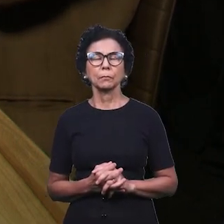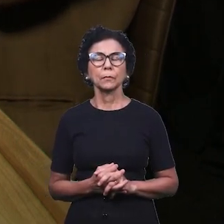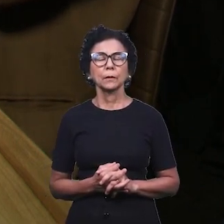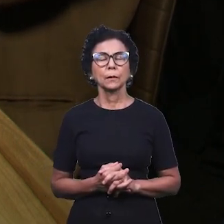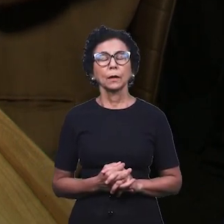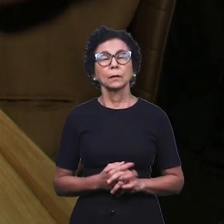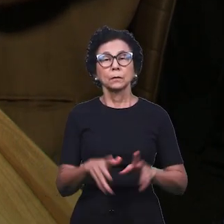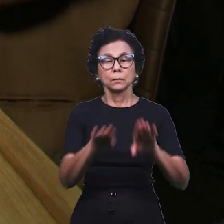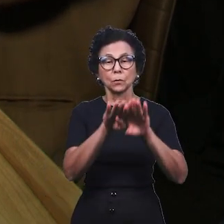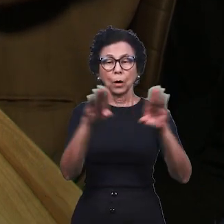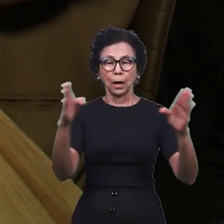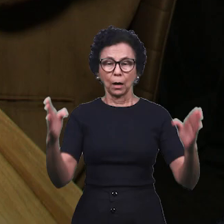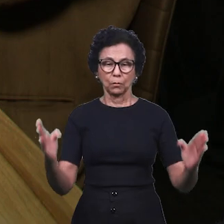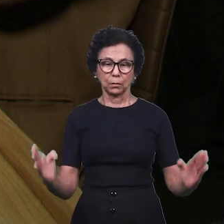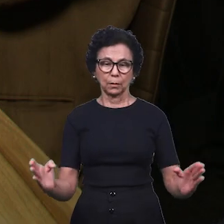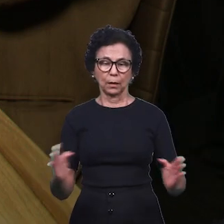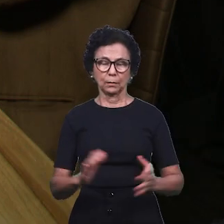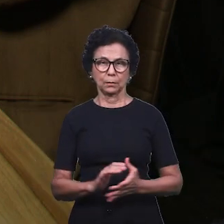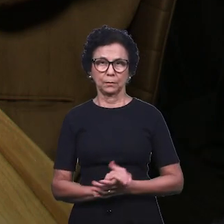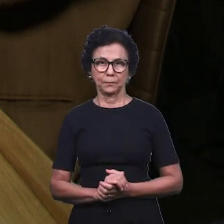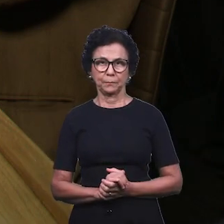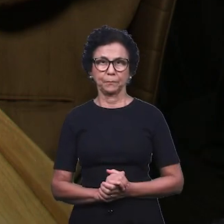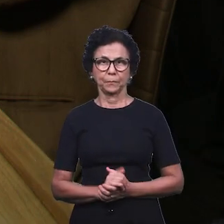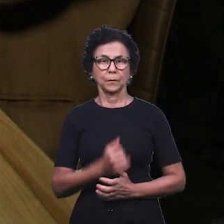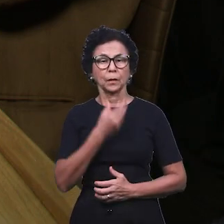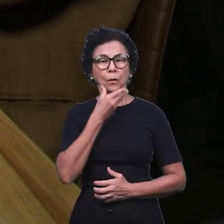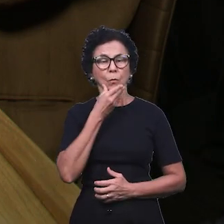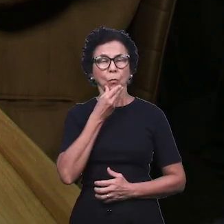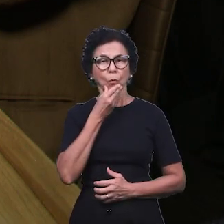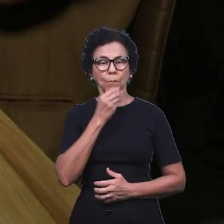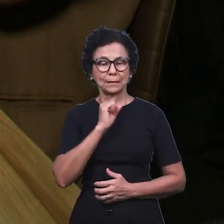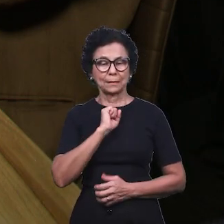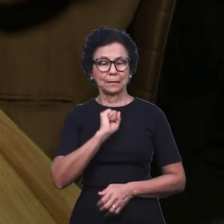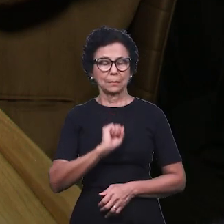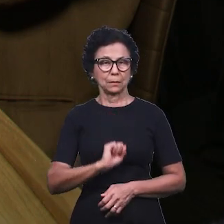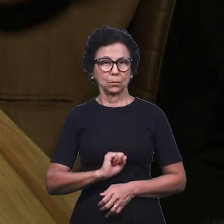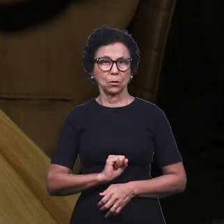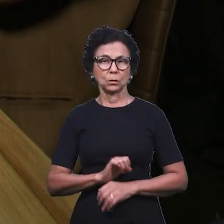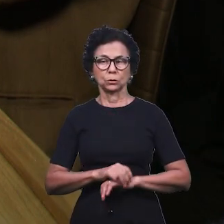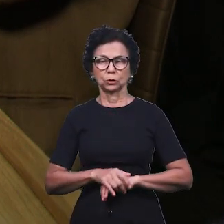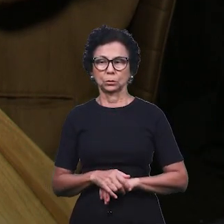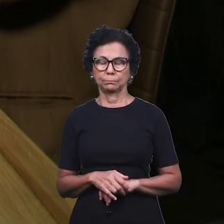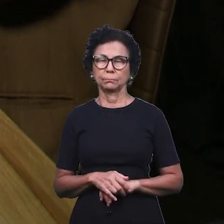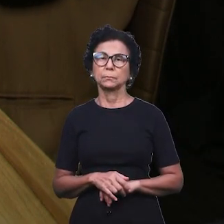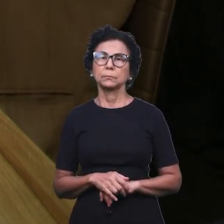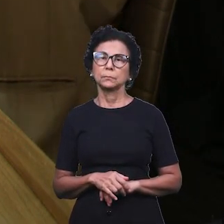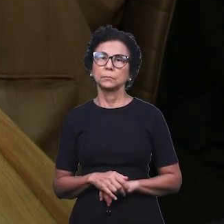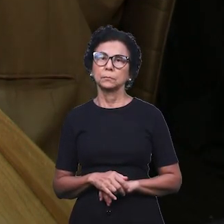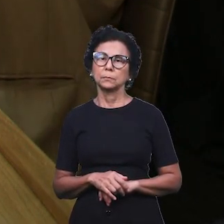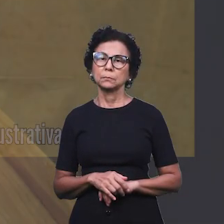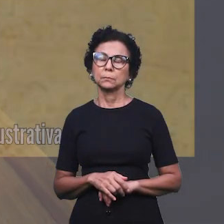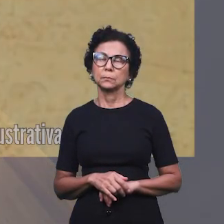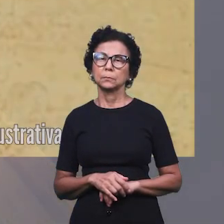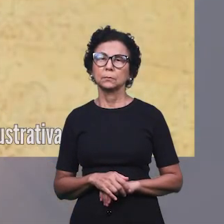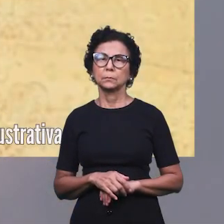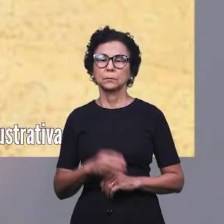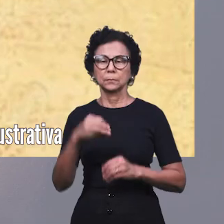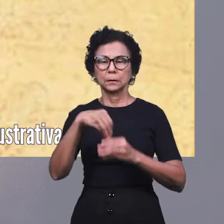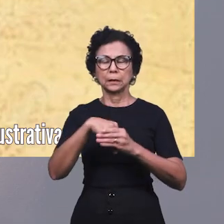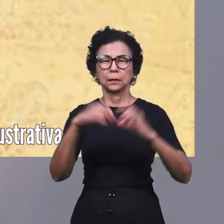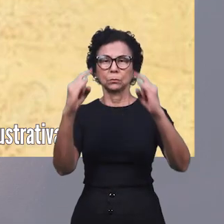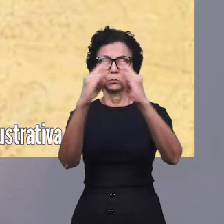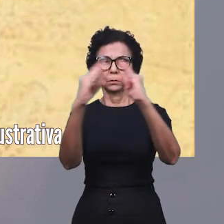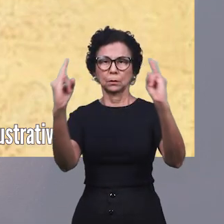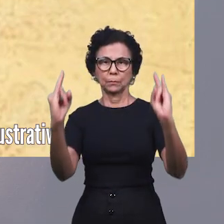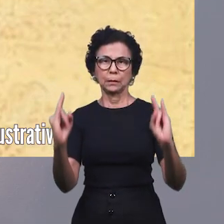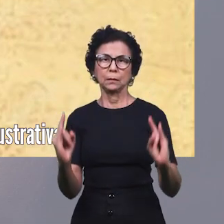agora ele ia agir, né, na tenda da congregação, que será, na verdade, o próprio